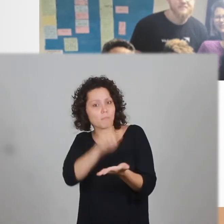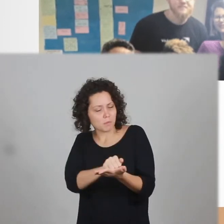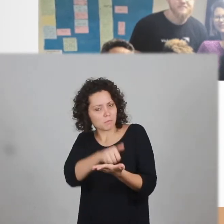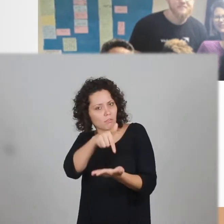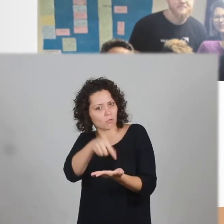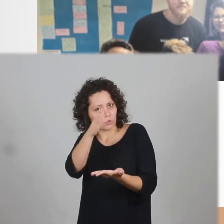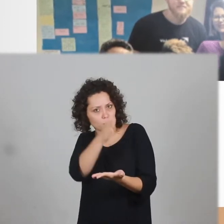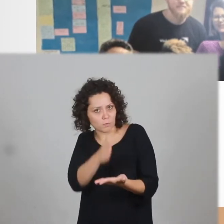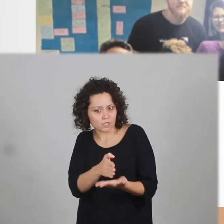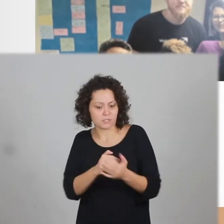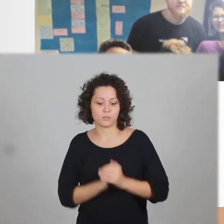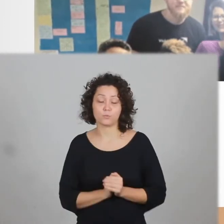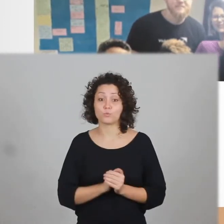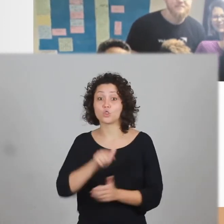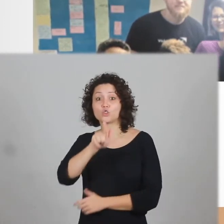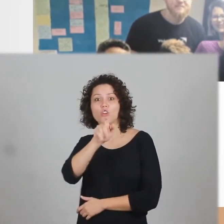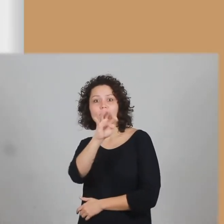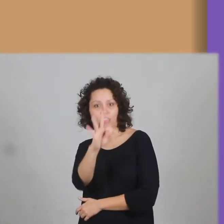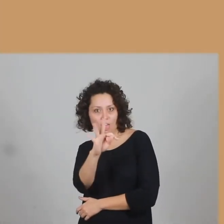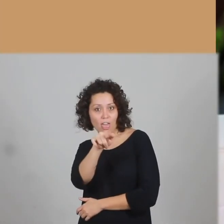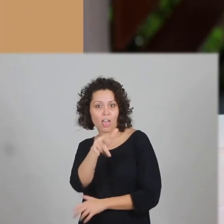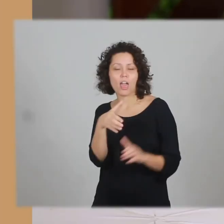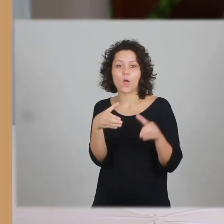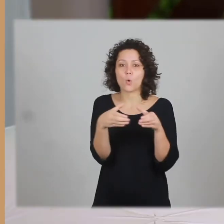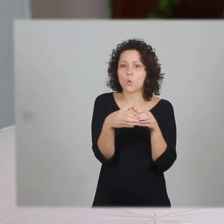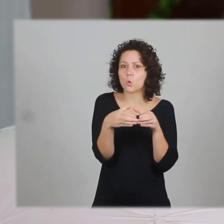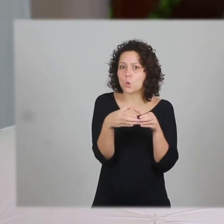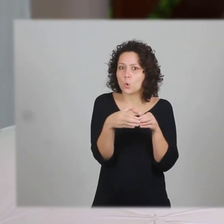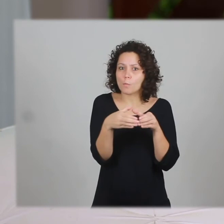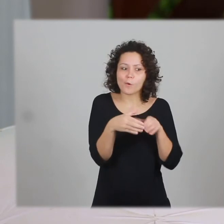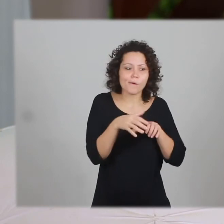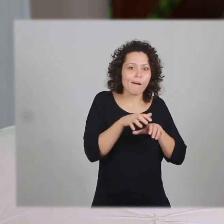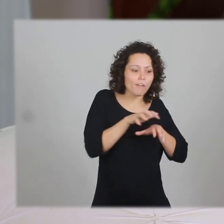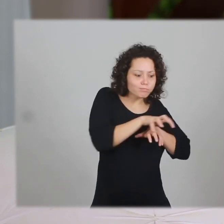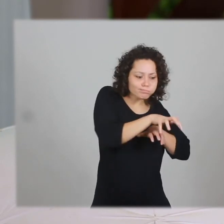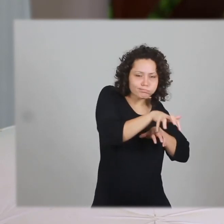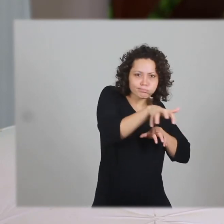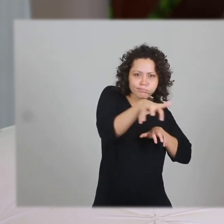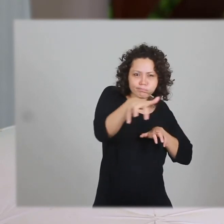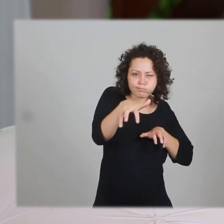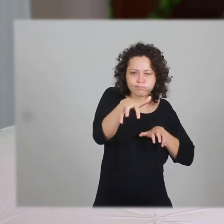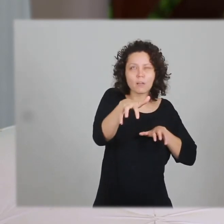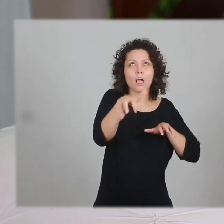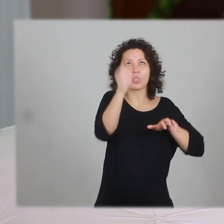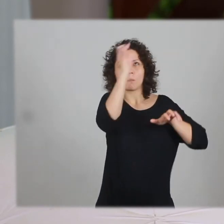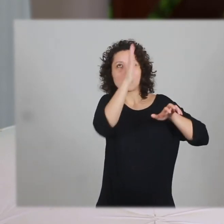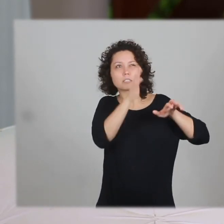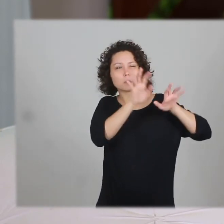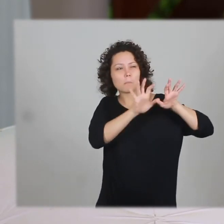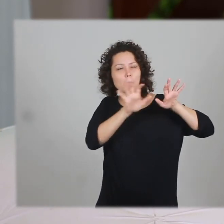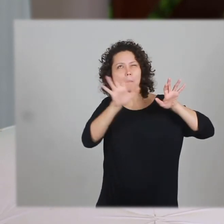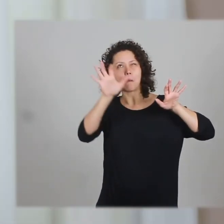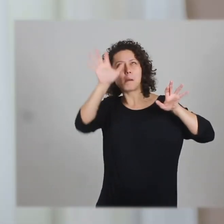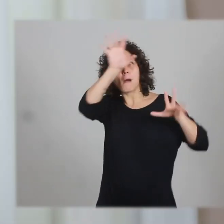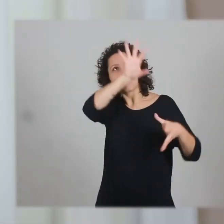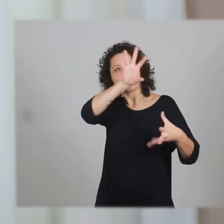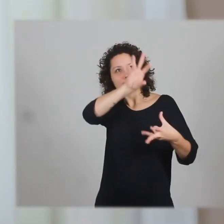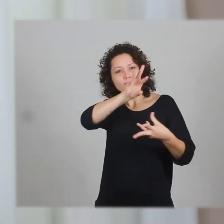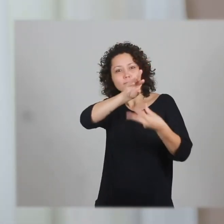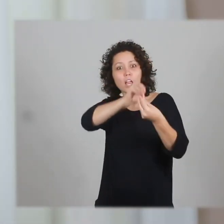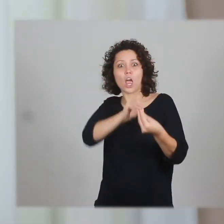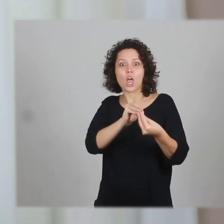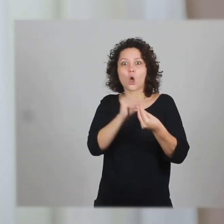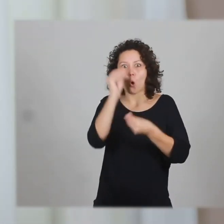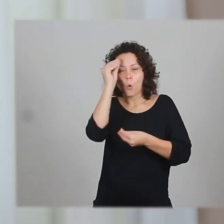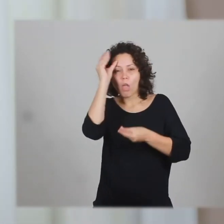país, de diferentes áreas de conhecimento. Juntos, cobrem todas as áreas dos 17 ODSs. O